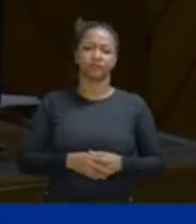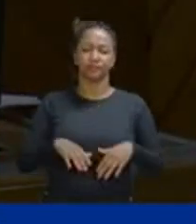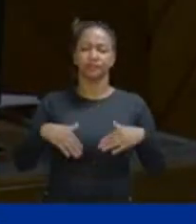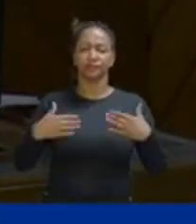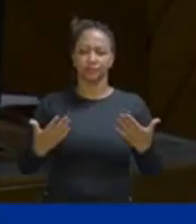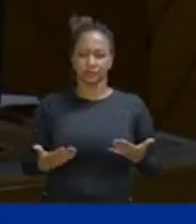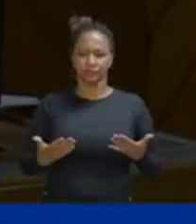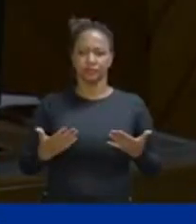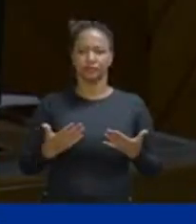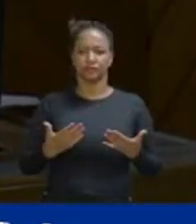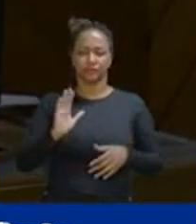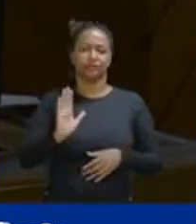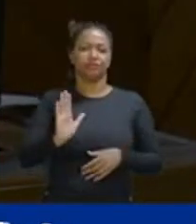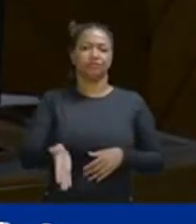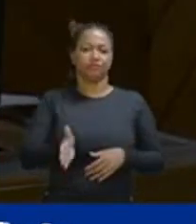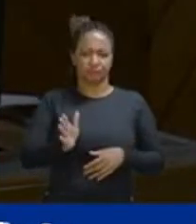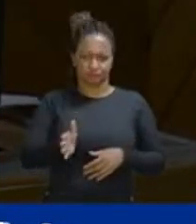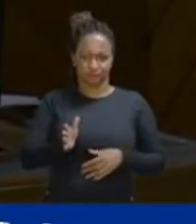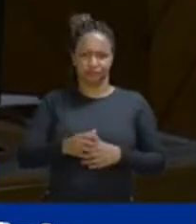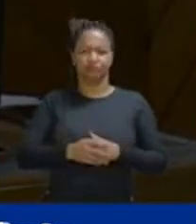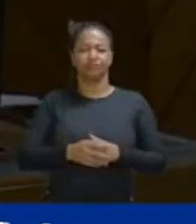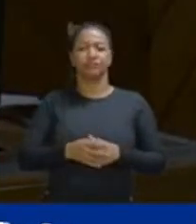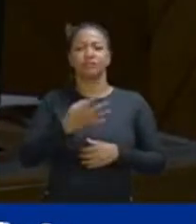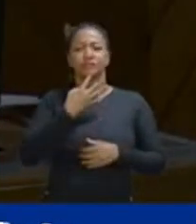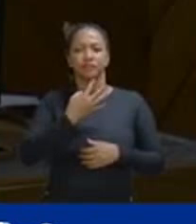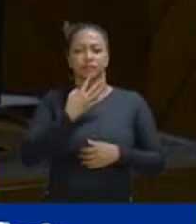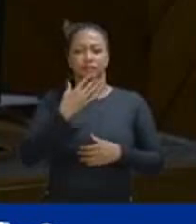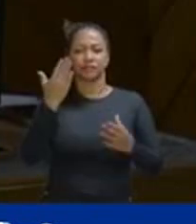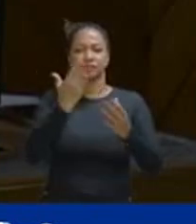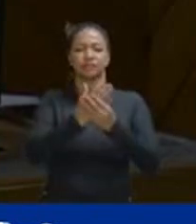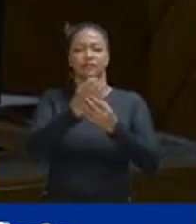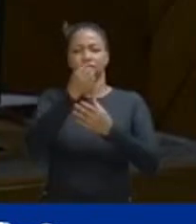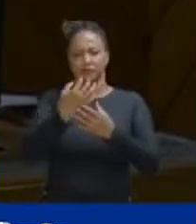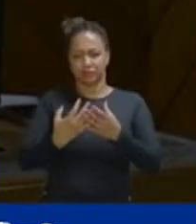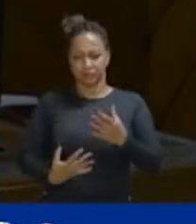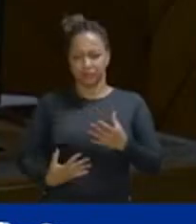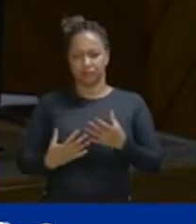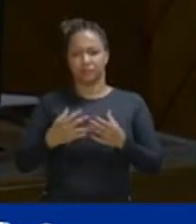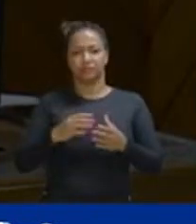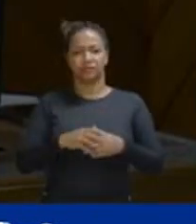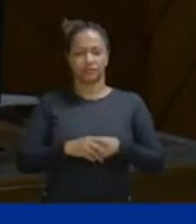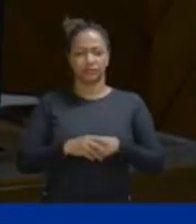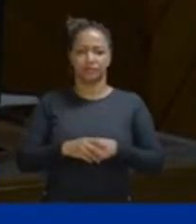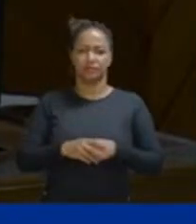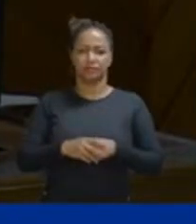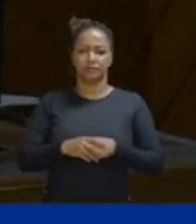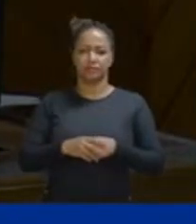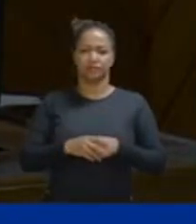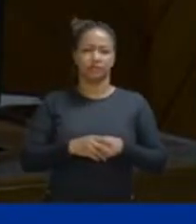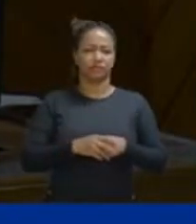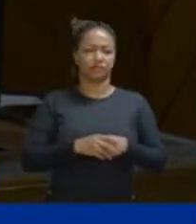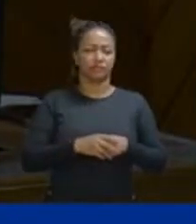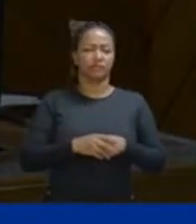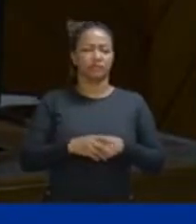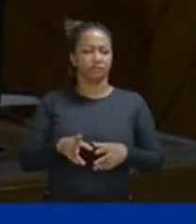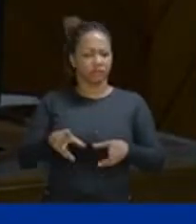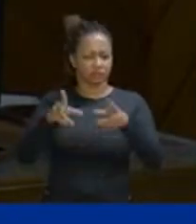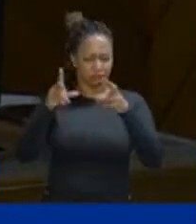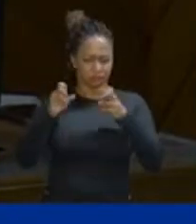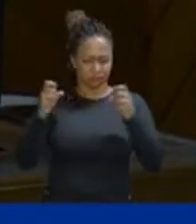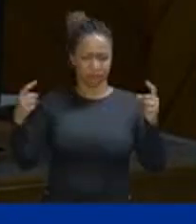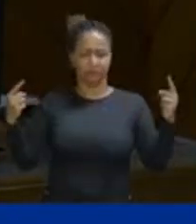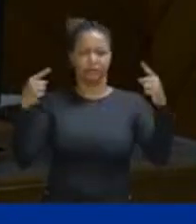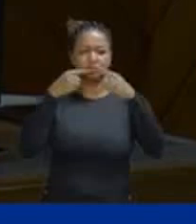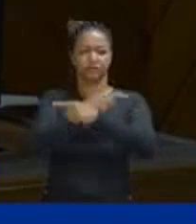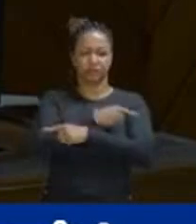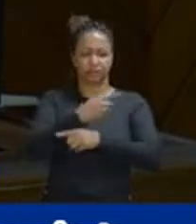ponto, então, como já havíamos conhecido os embargos, os efeitos, e mediante se identificar a contradição